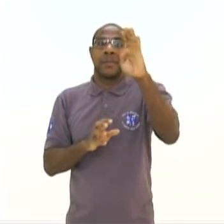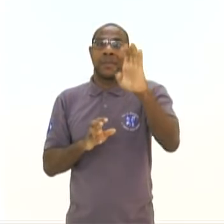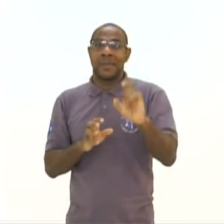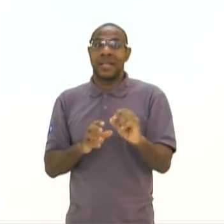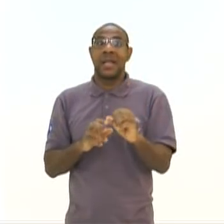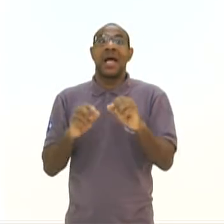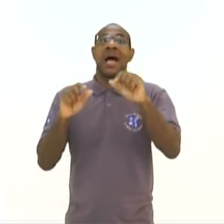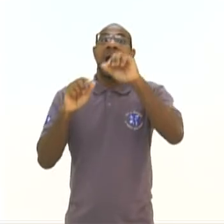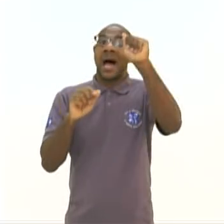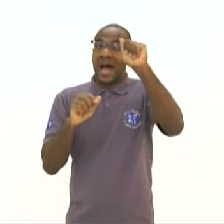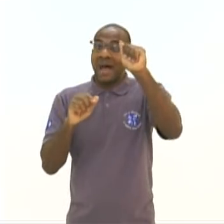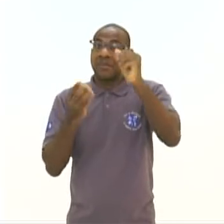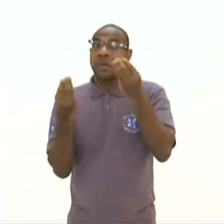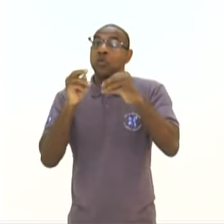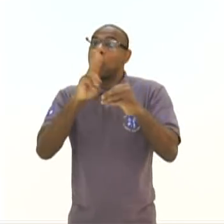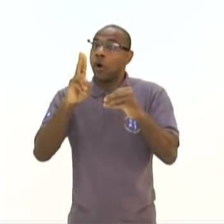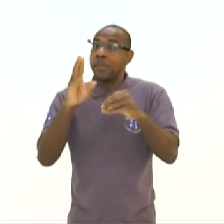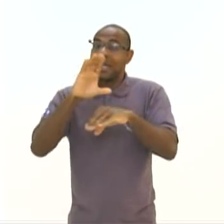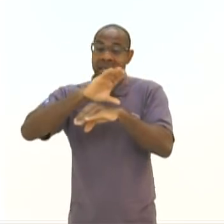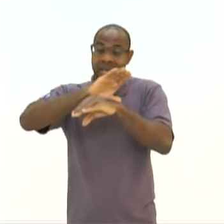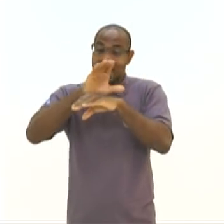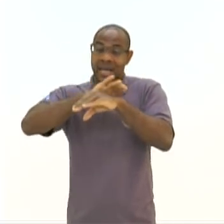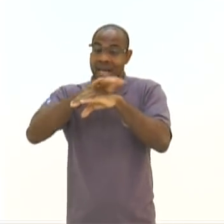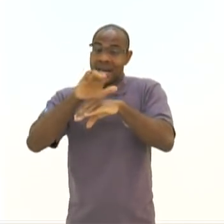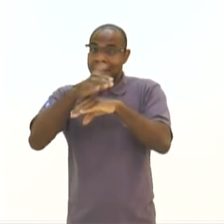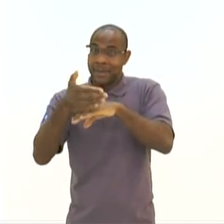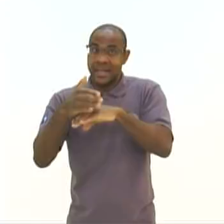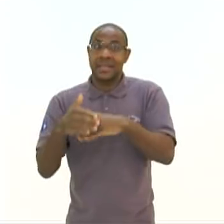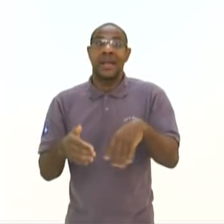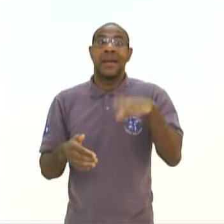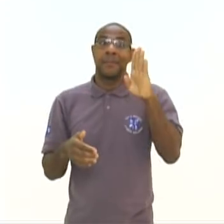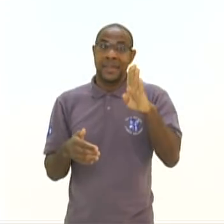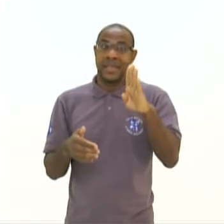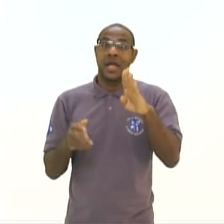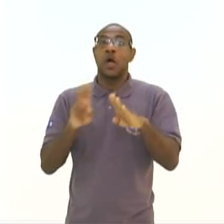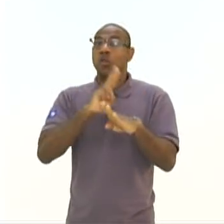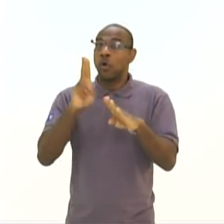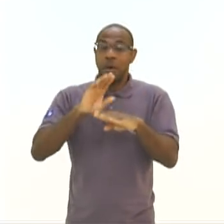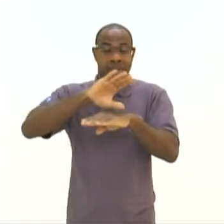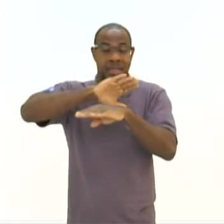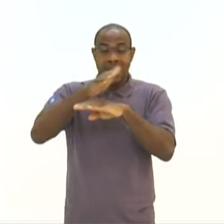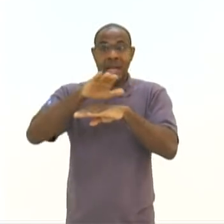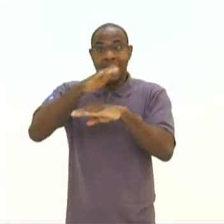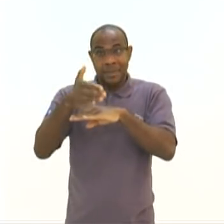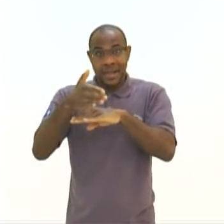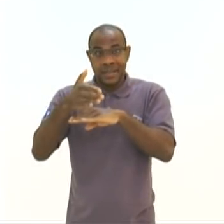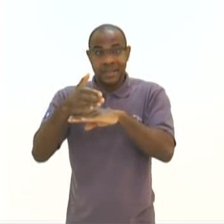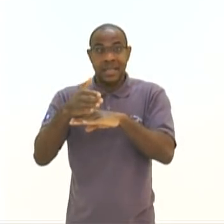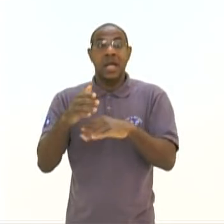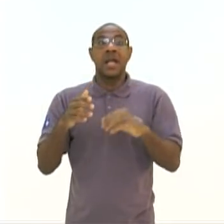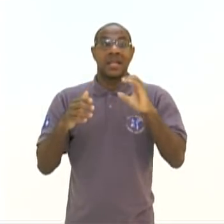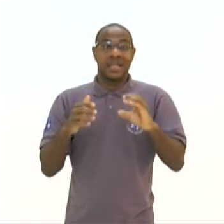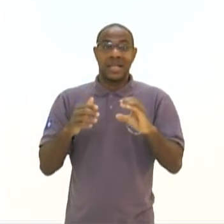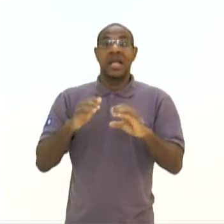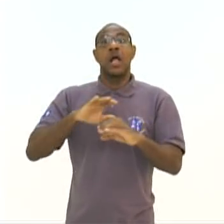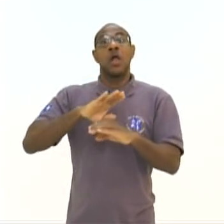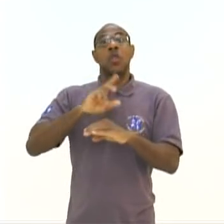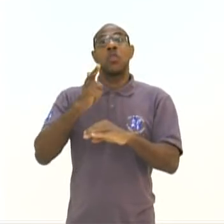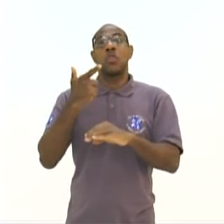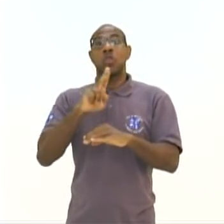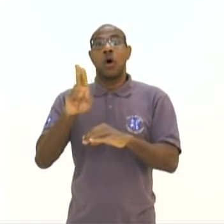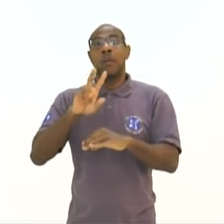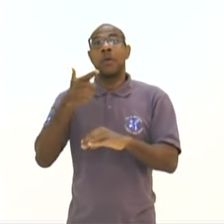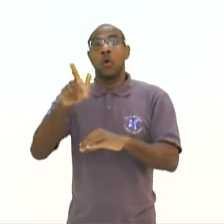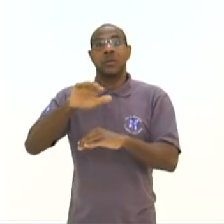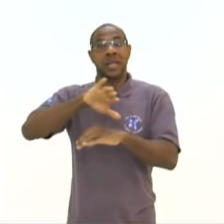de uma camada. Na letra B, você vai pôr o nome de uma camada. E na letra C, você vai pôr o nome de uma outra camada. Vou dar um tempinho para